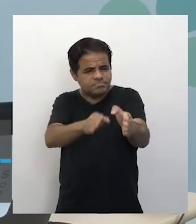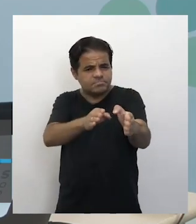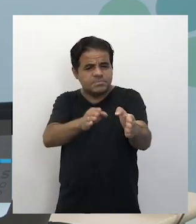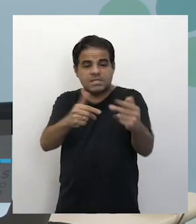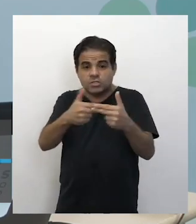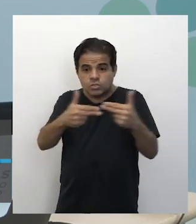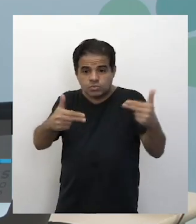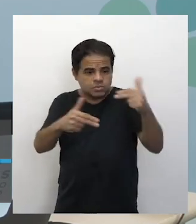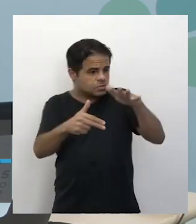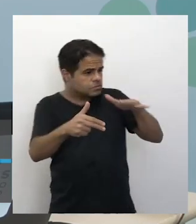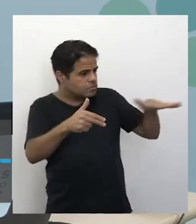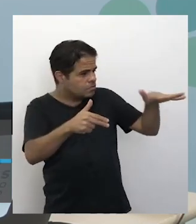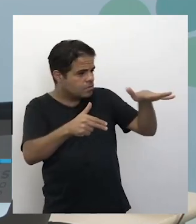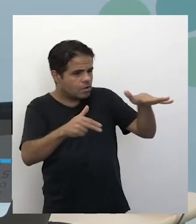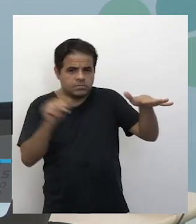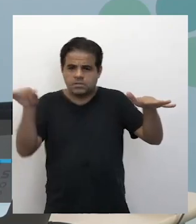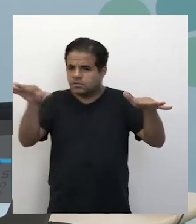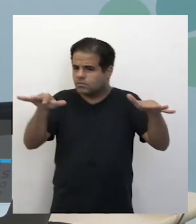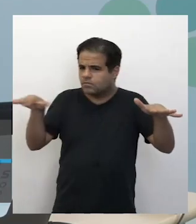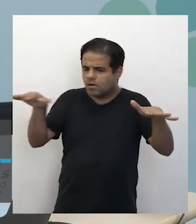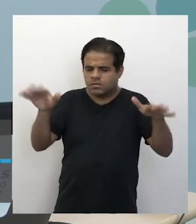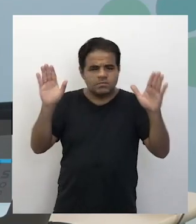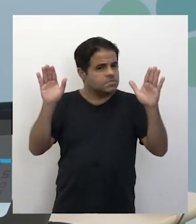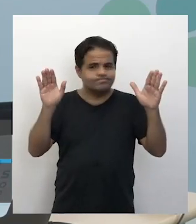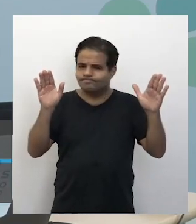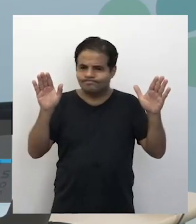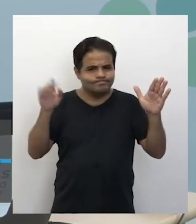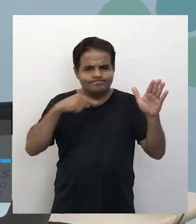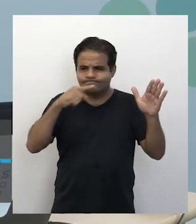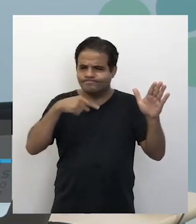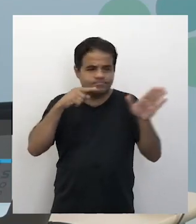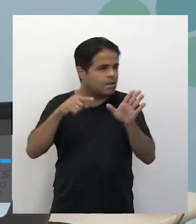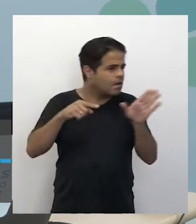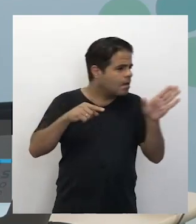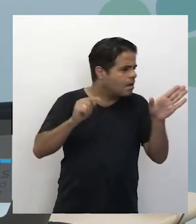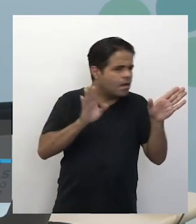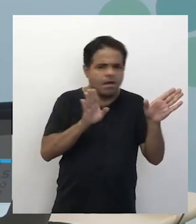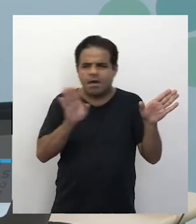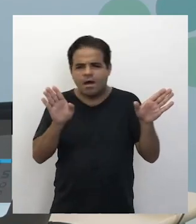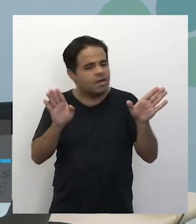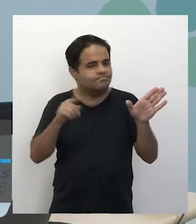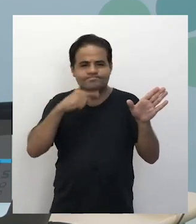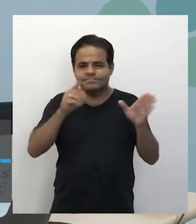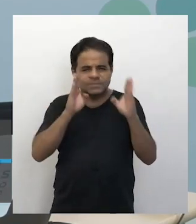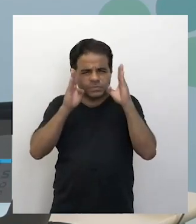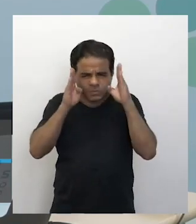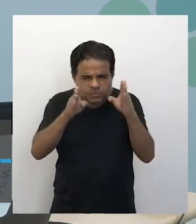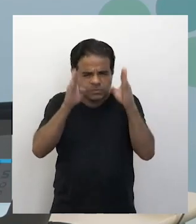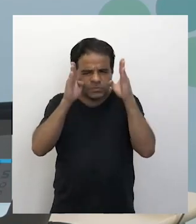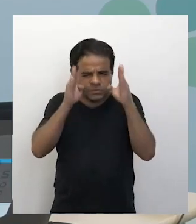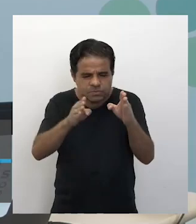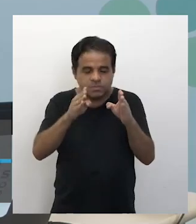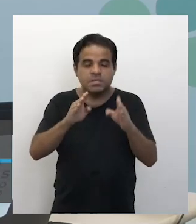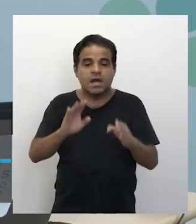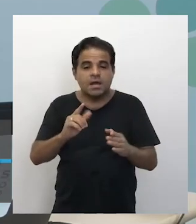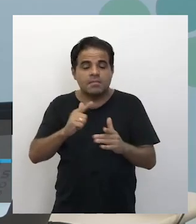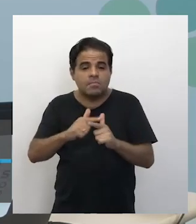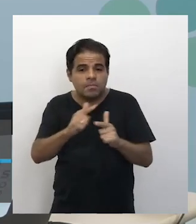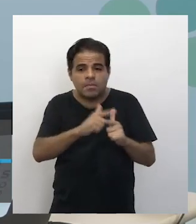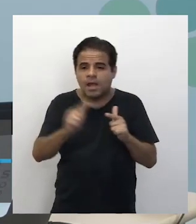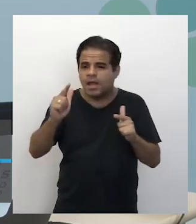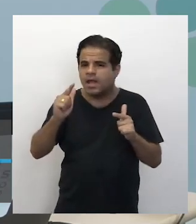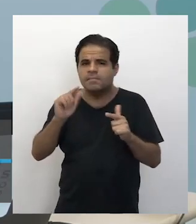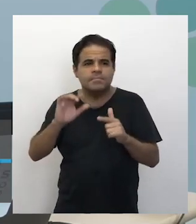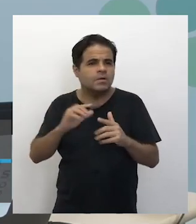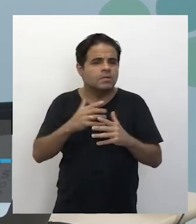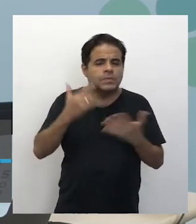coisas que estão ao seu redor você não enxerga, porque você só consegue enxergar esse caminho. E aí você não consegue encontrar soluções inovadoras para os problemas, porque